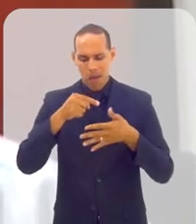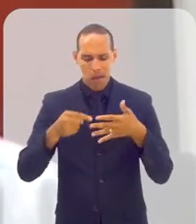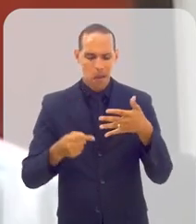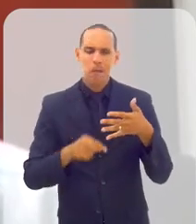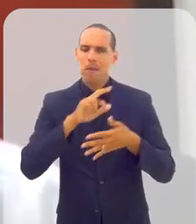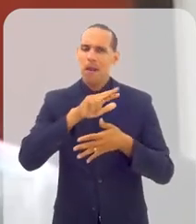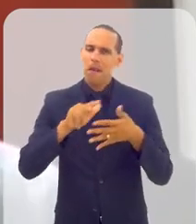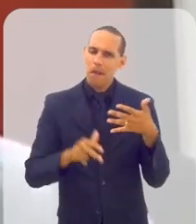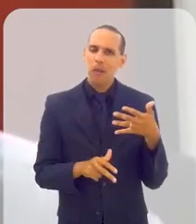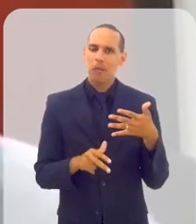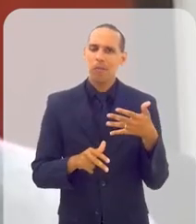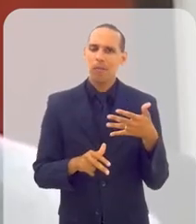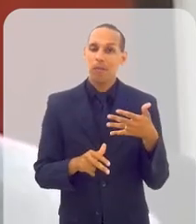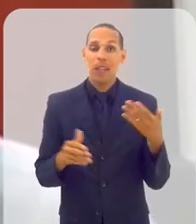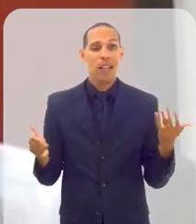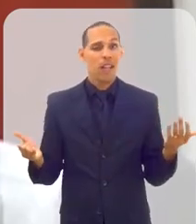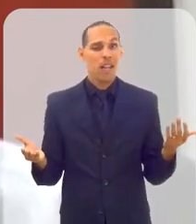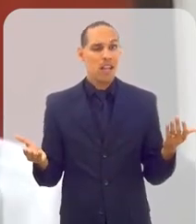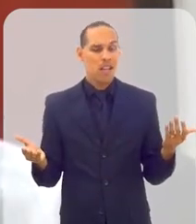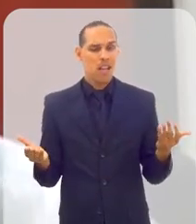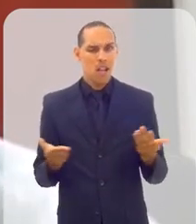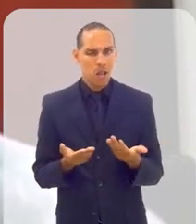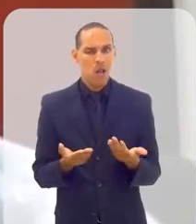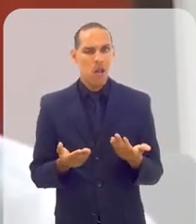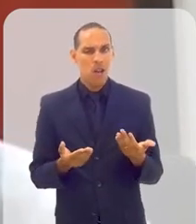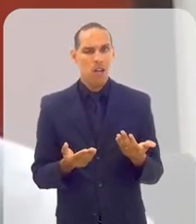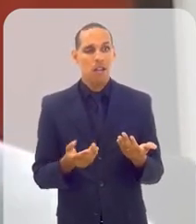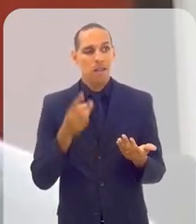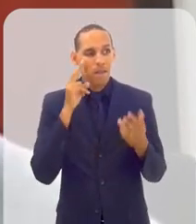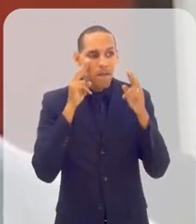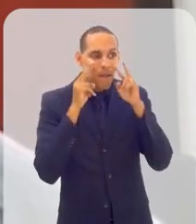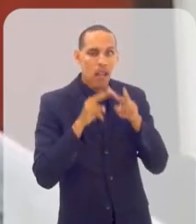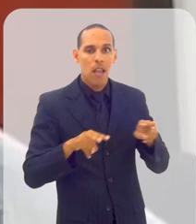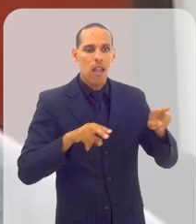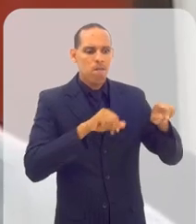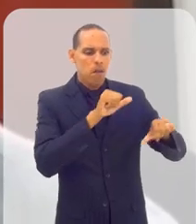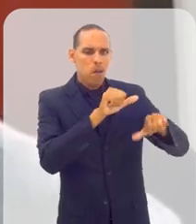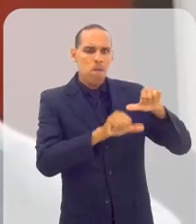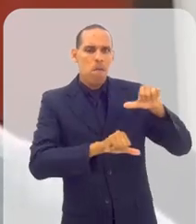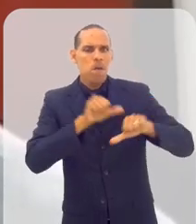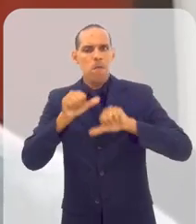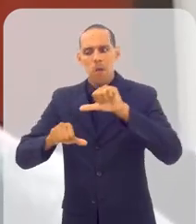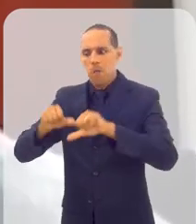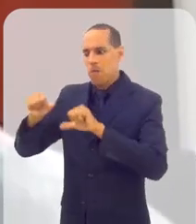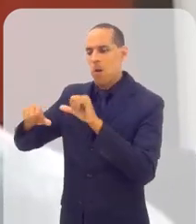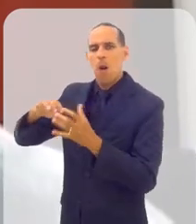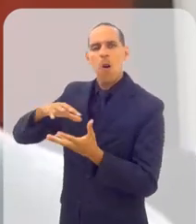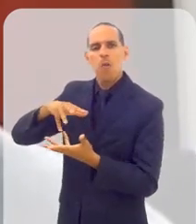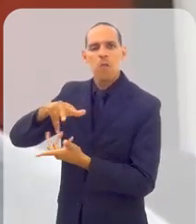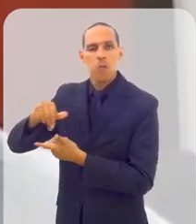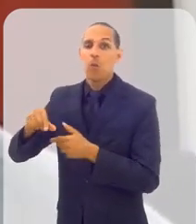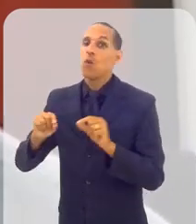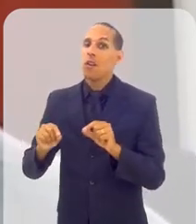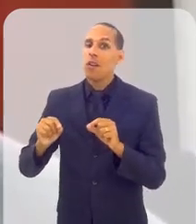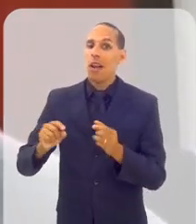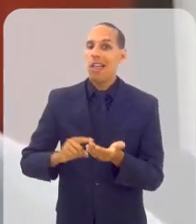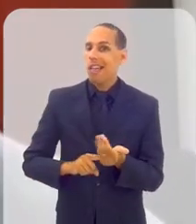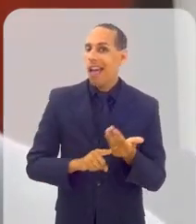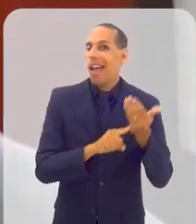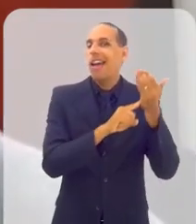né? Atualmente, está havendo grandes mudanças aí no cenário mundial, a